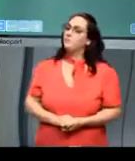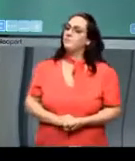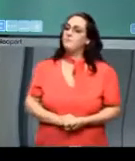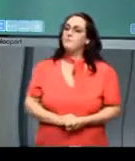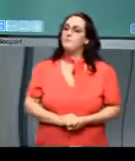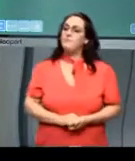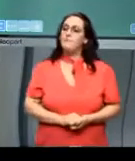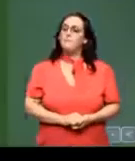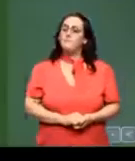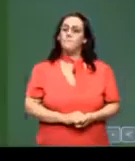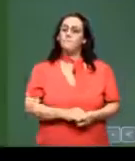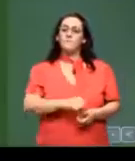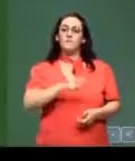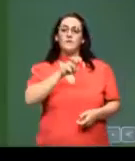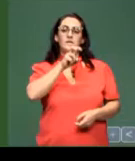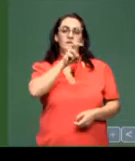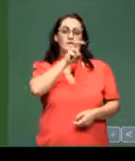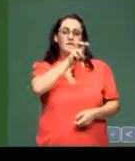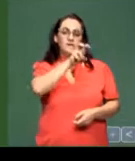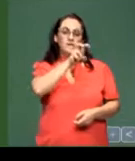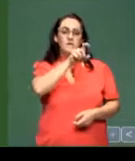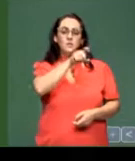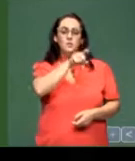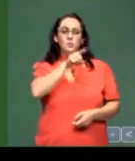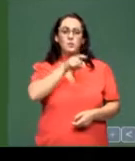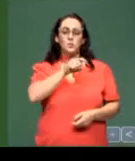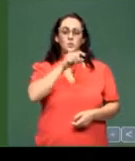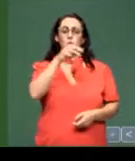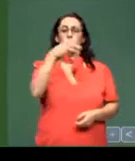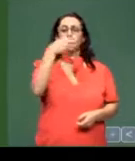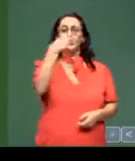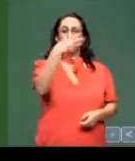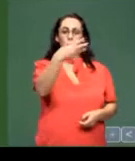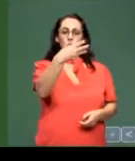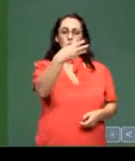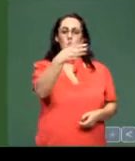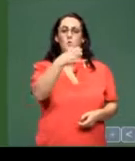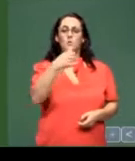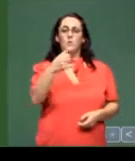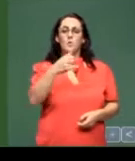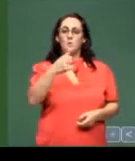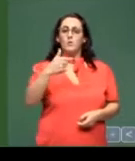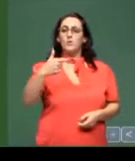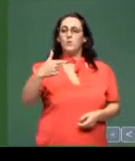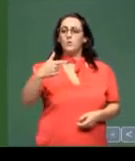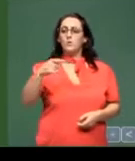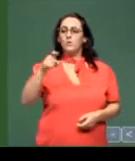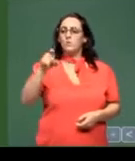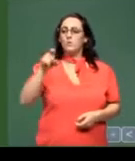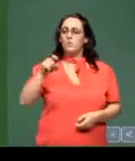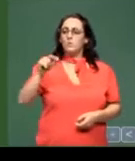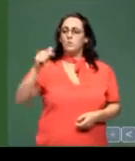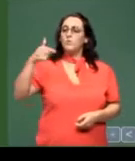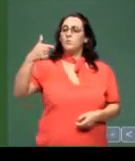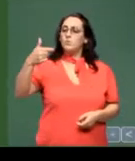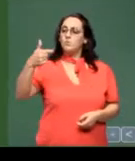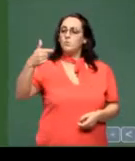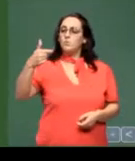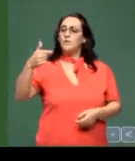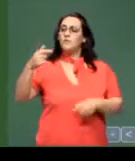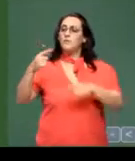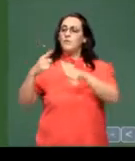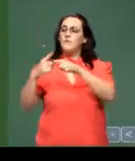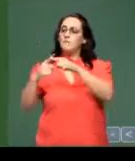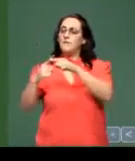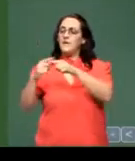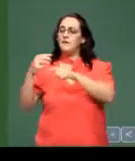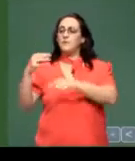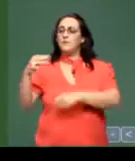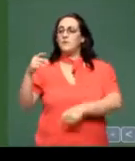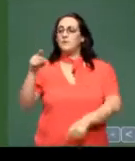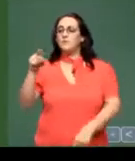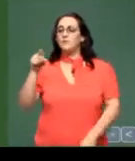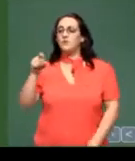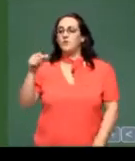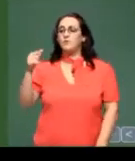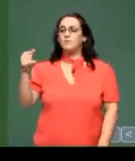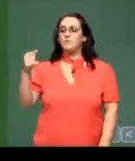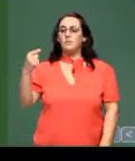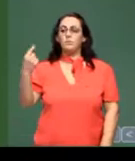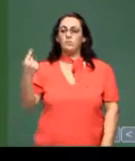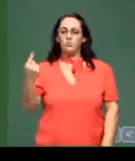5x ao cubo menos 2x ao quadrado mais 3x menos 1.